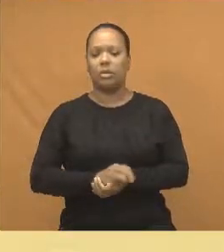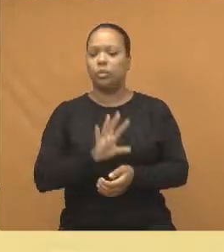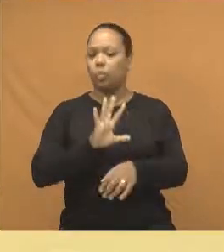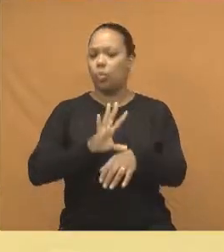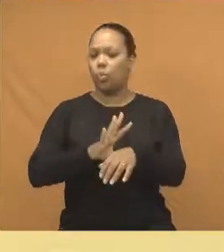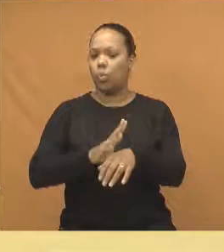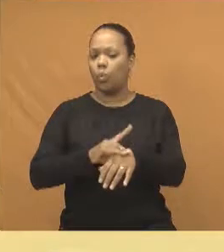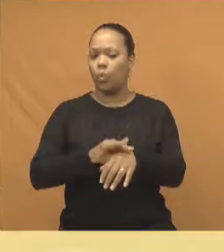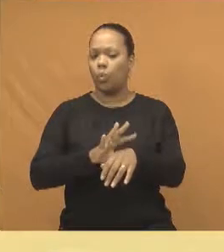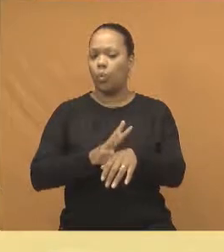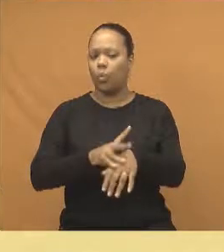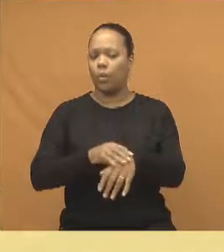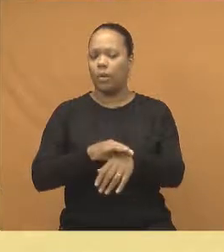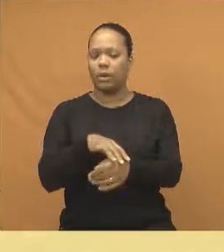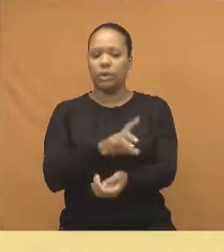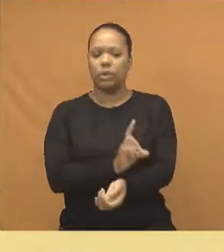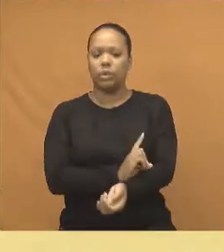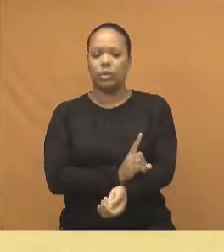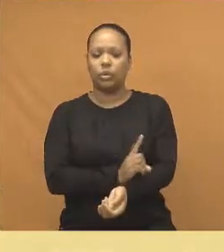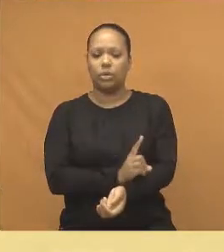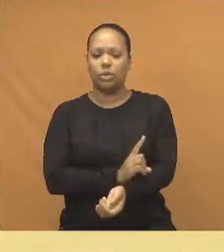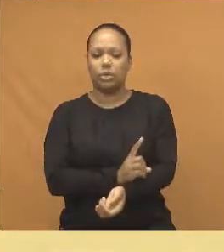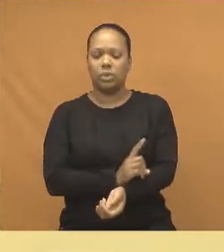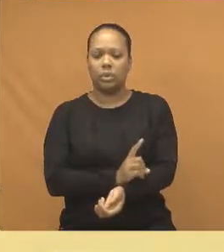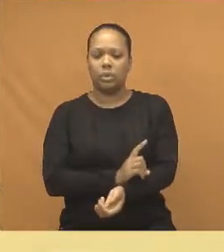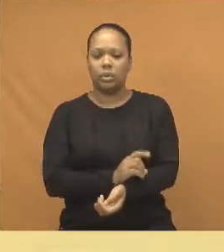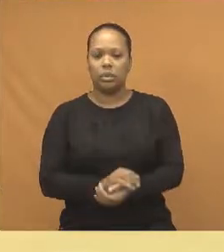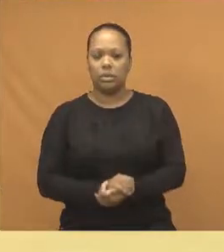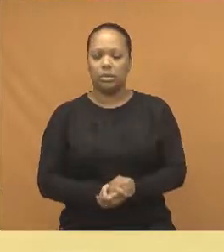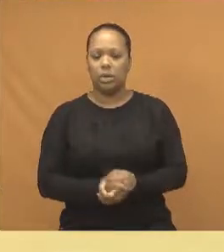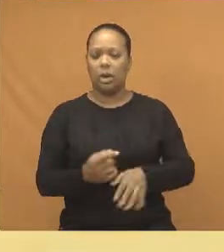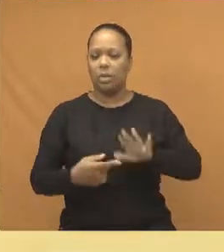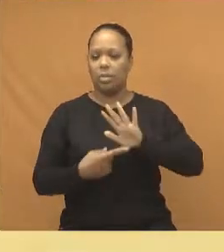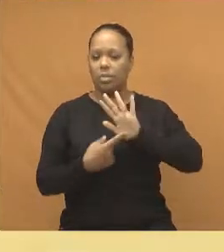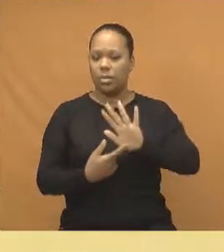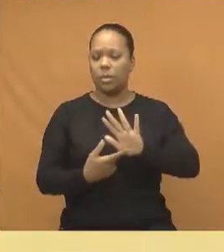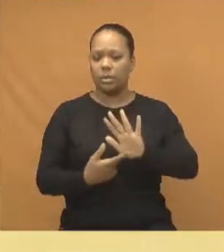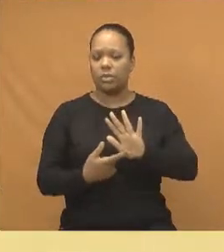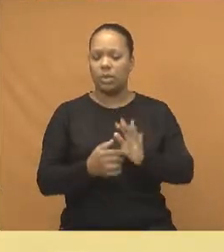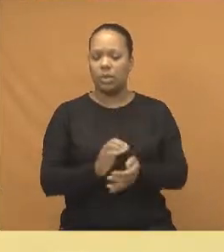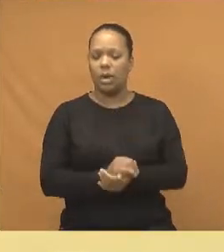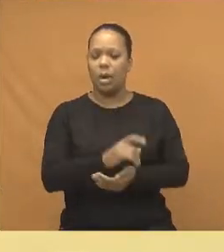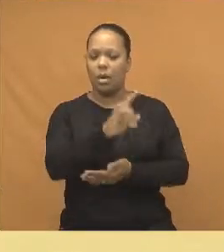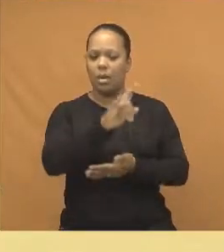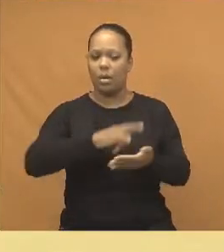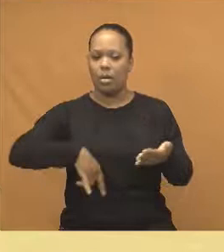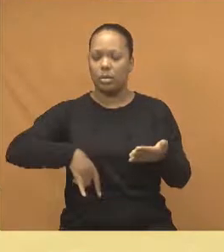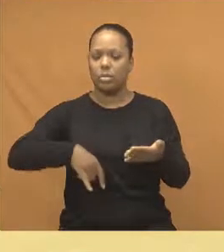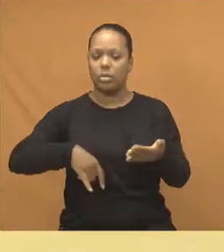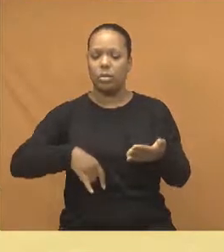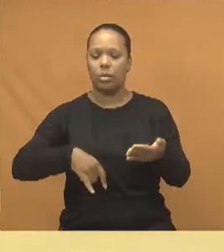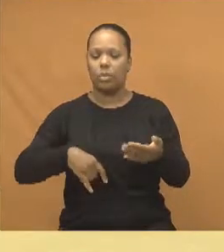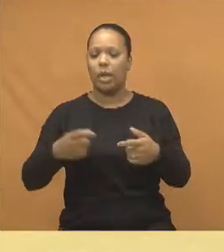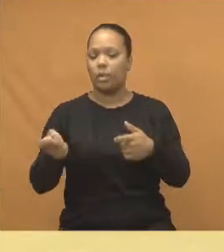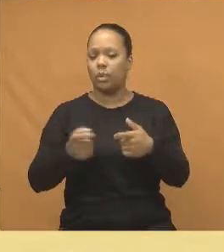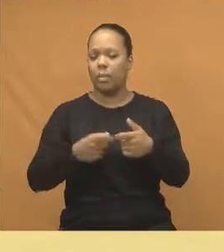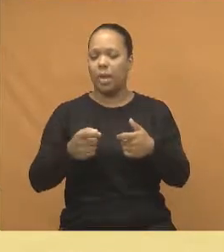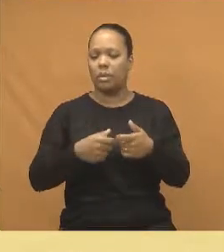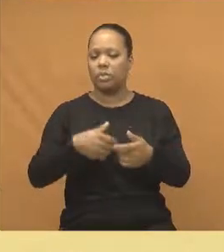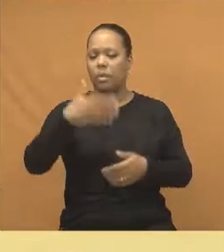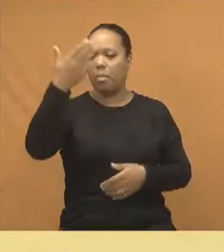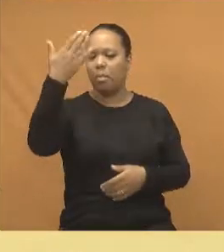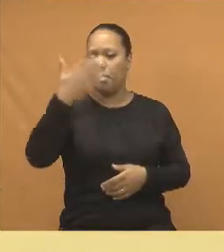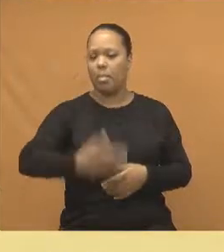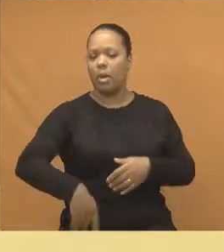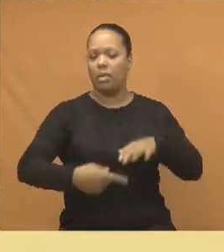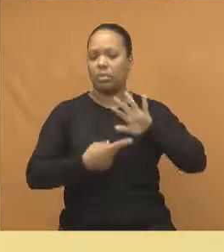de diabetes mediante a apresentação de documento médico, laudo, que comprove a